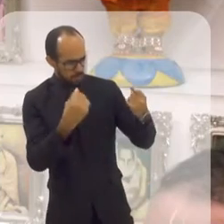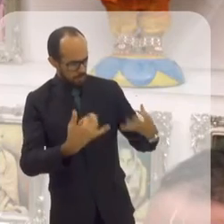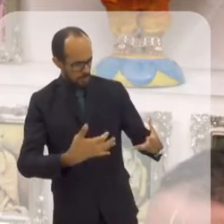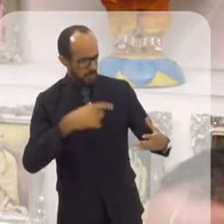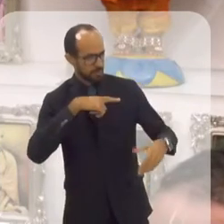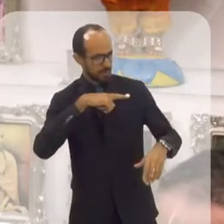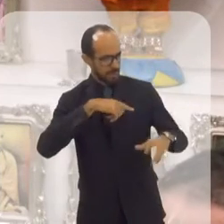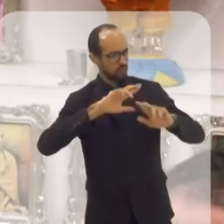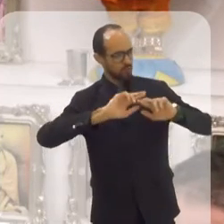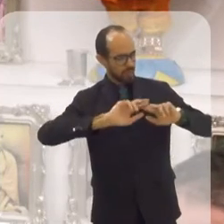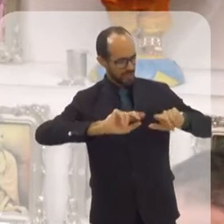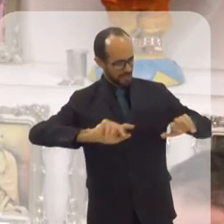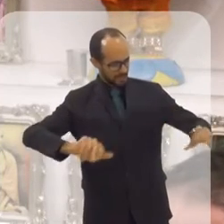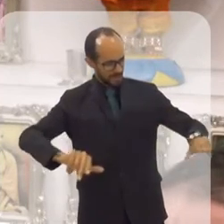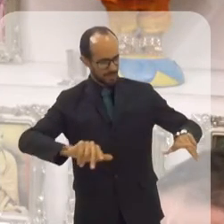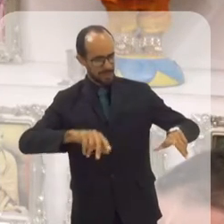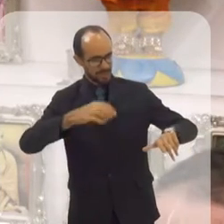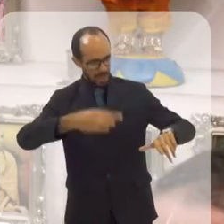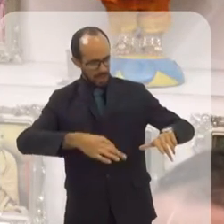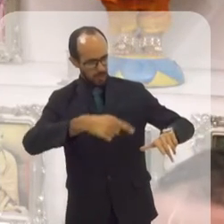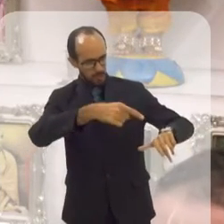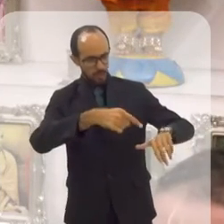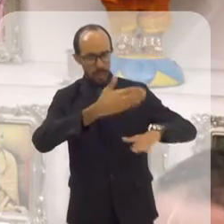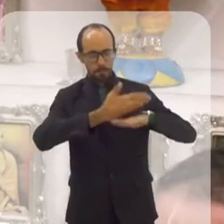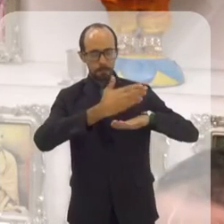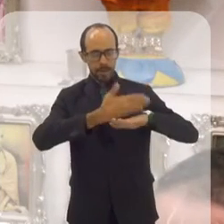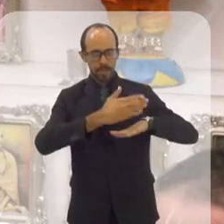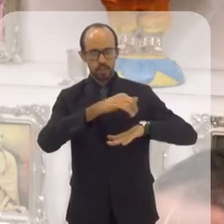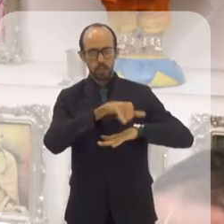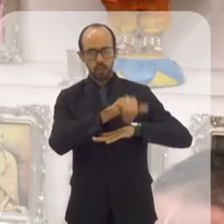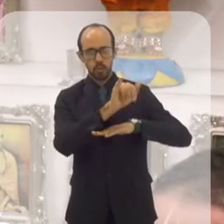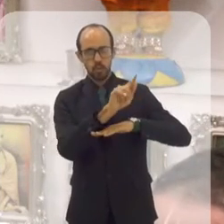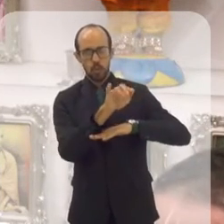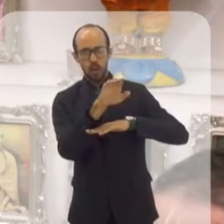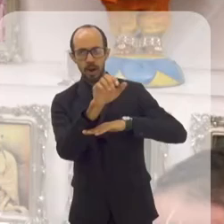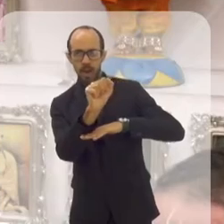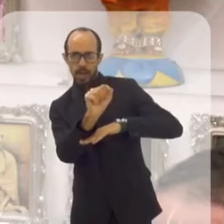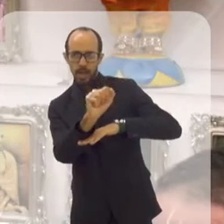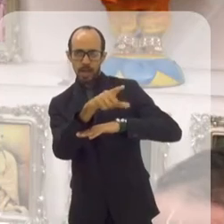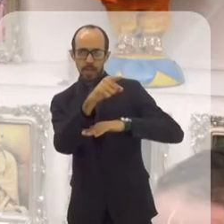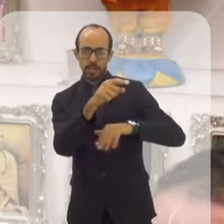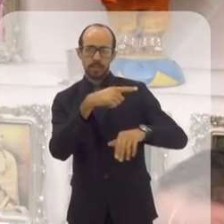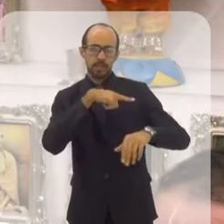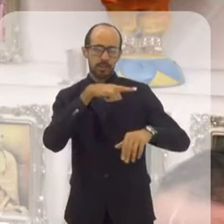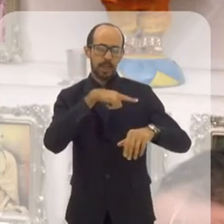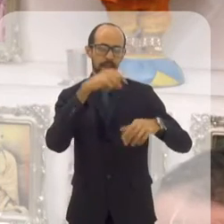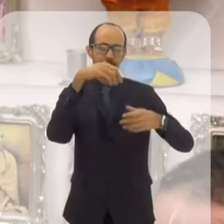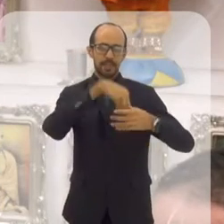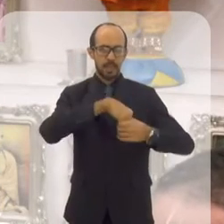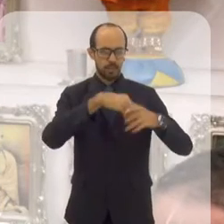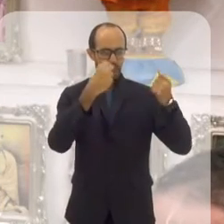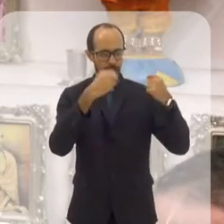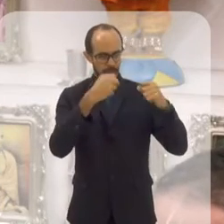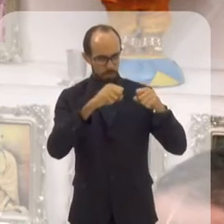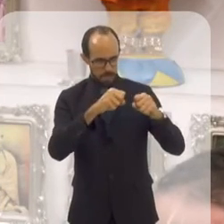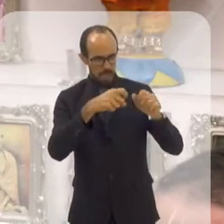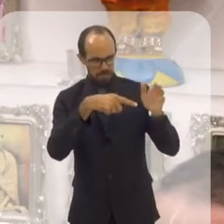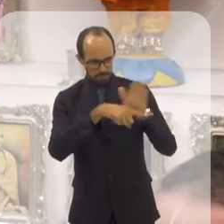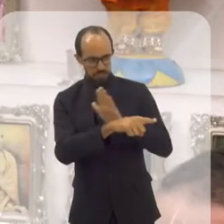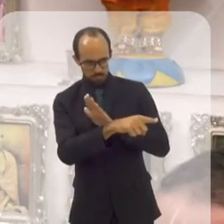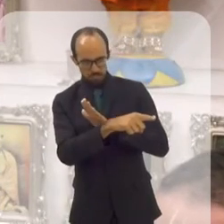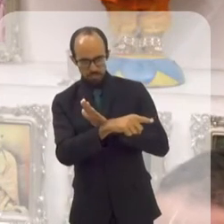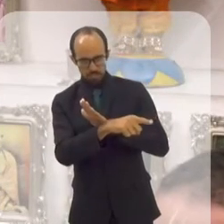Existe diferença dessa prática do yoga para aquelas que são aplicadas em